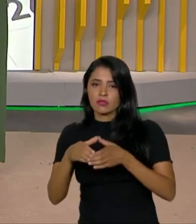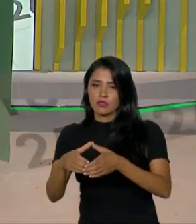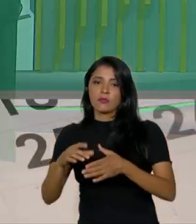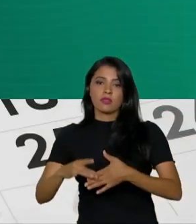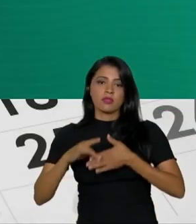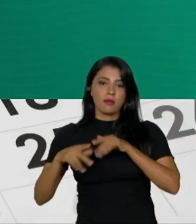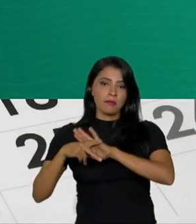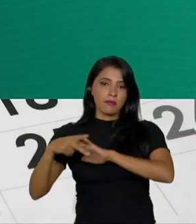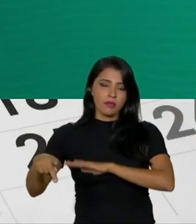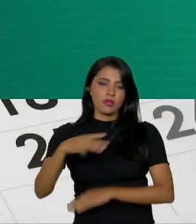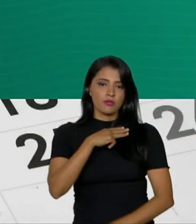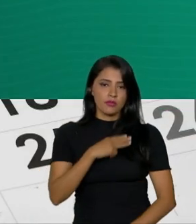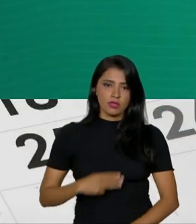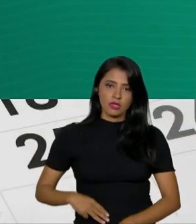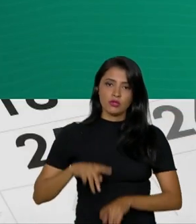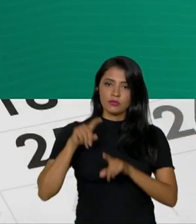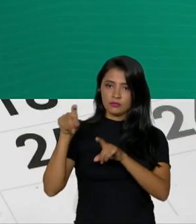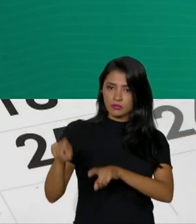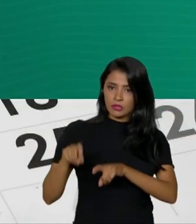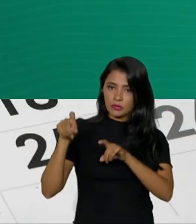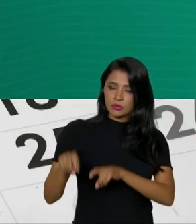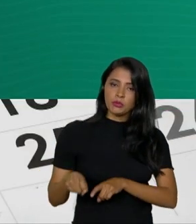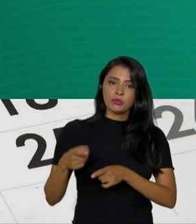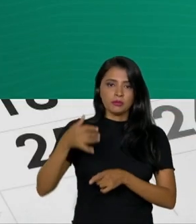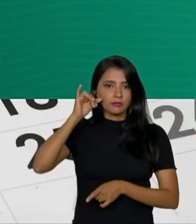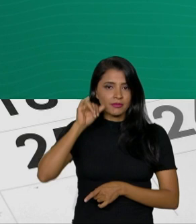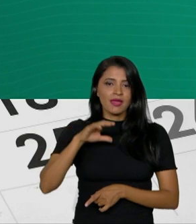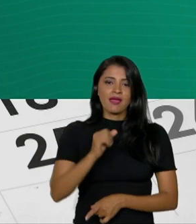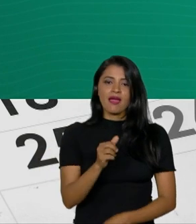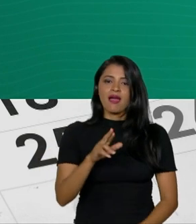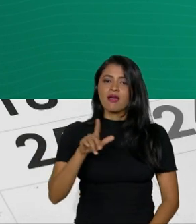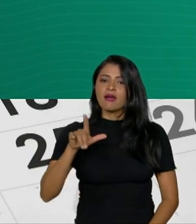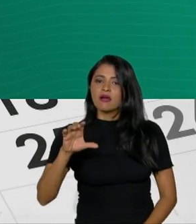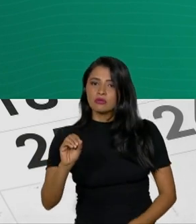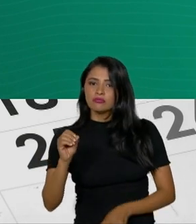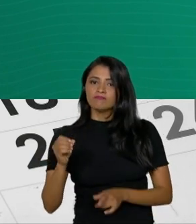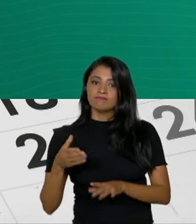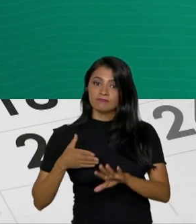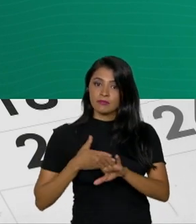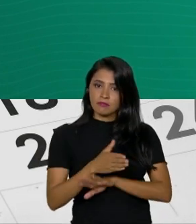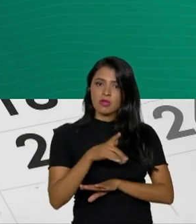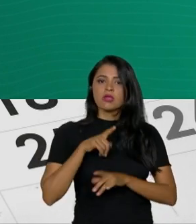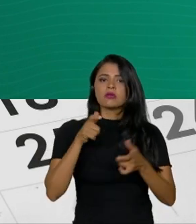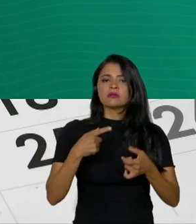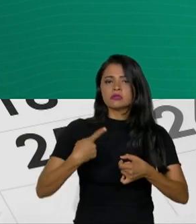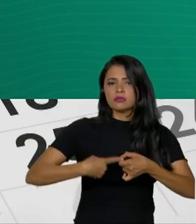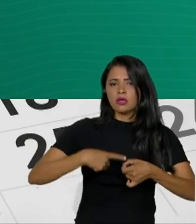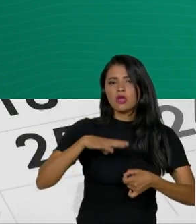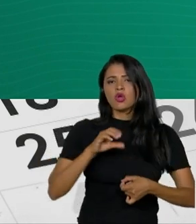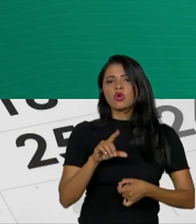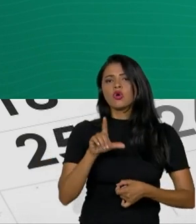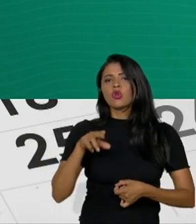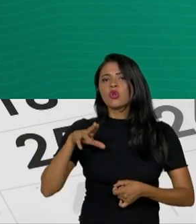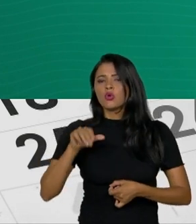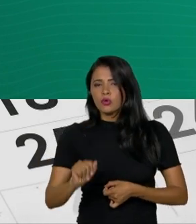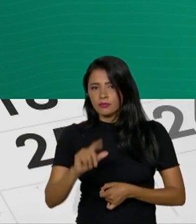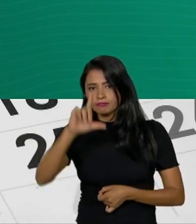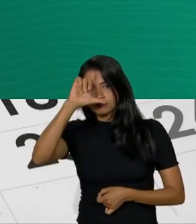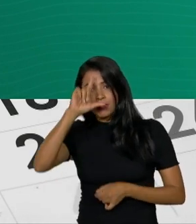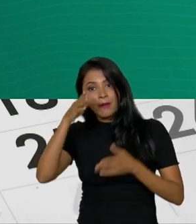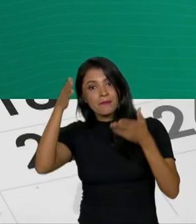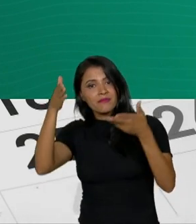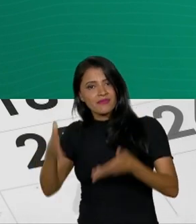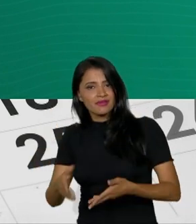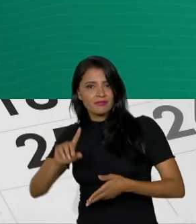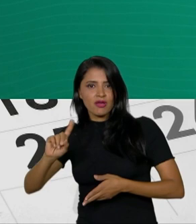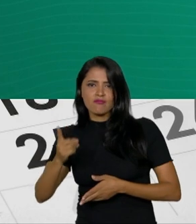liderada pelo ministro da Agricultura e Pecuária, Carlos Fávaro, embarca amanhã rumo à cidade de Colônia, na Alemanha, para participar